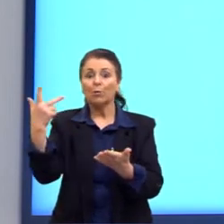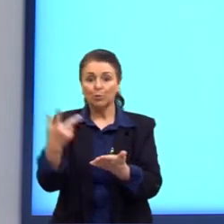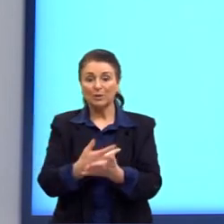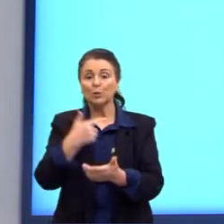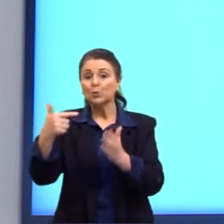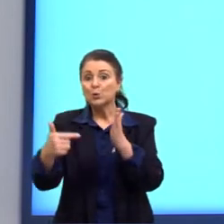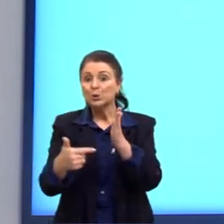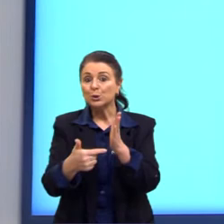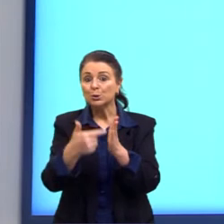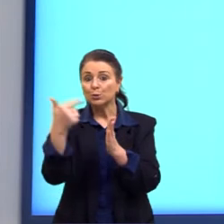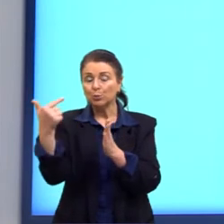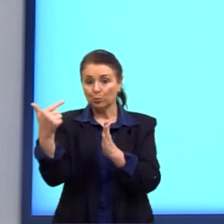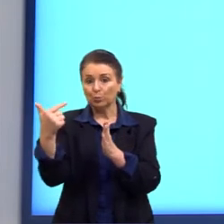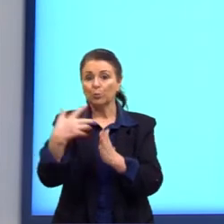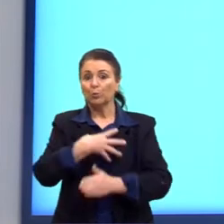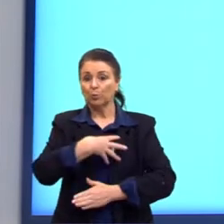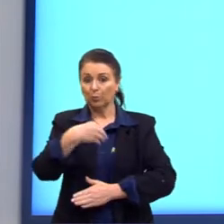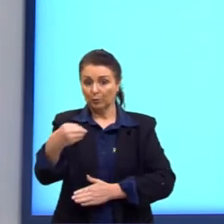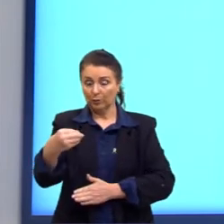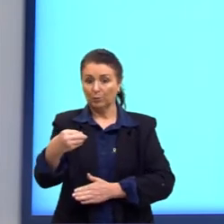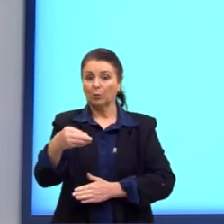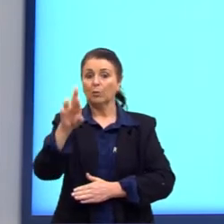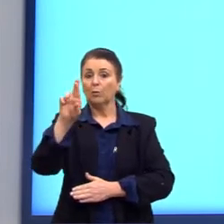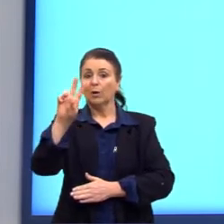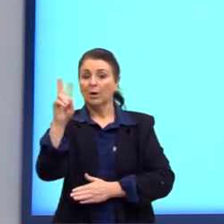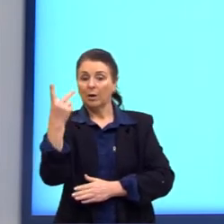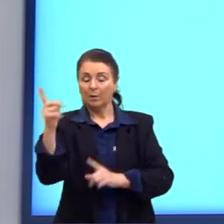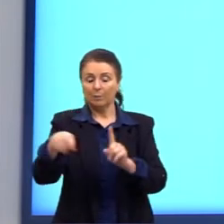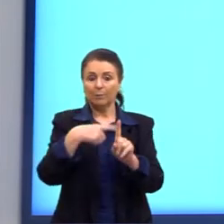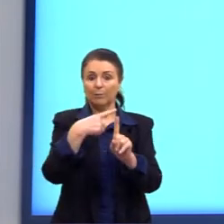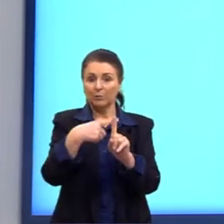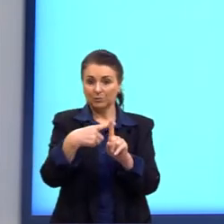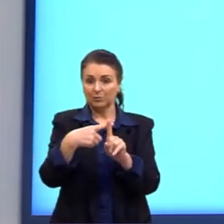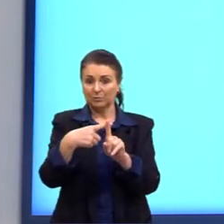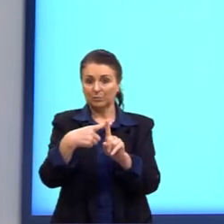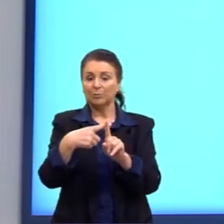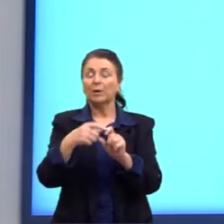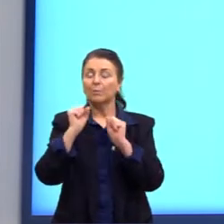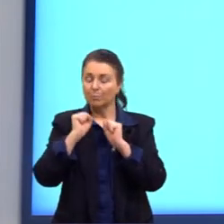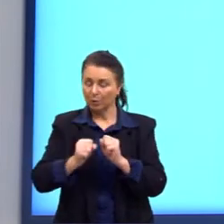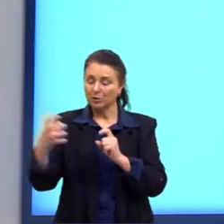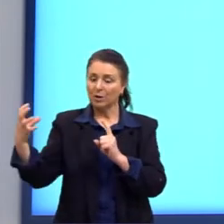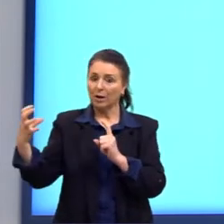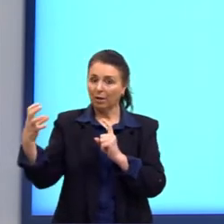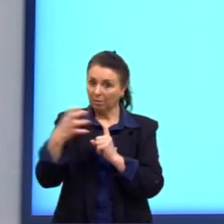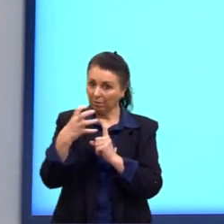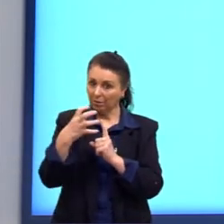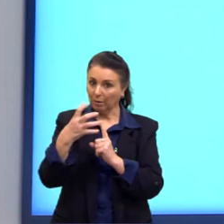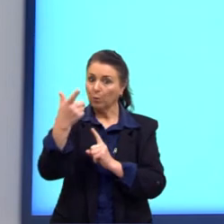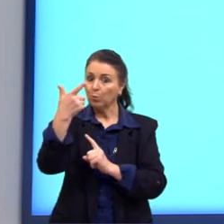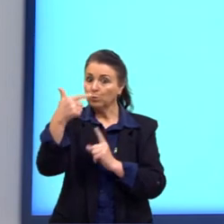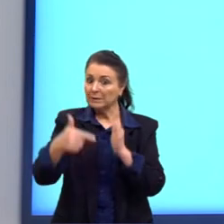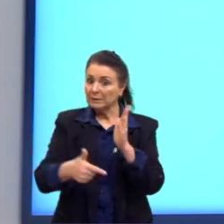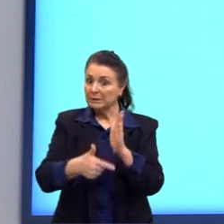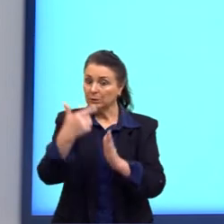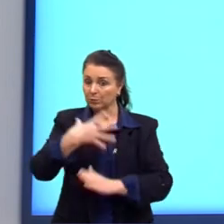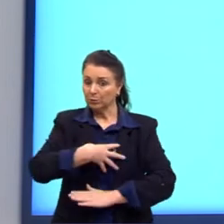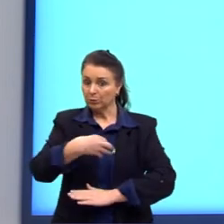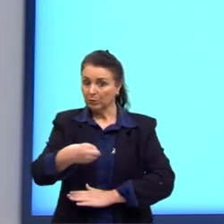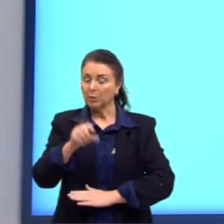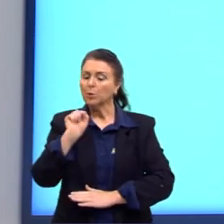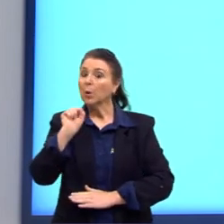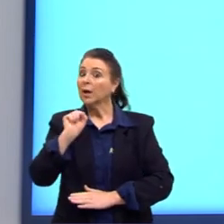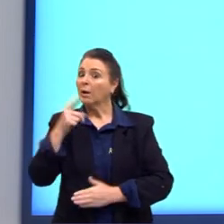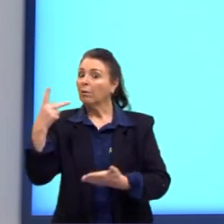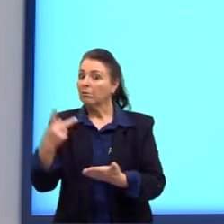que se ele for RH Positivo né então ela já vai ter aquele anticorpo pode atacar esse segundo filho e aí o que